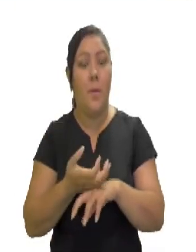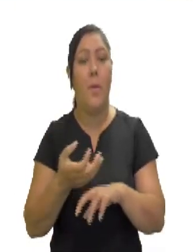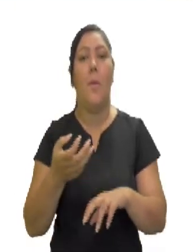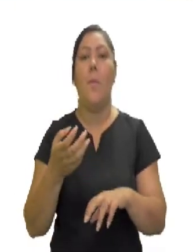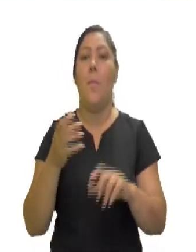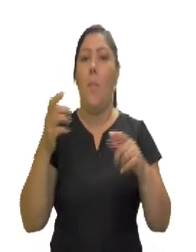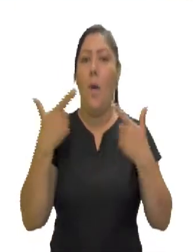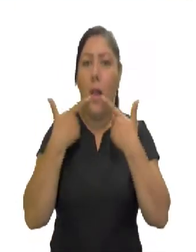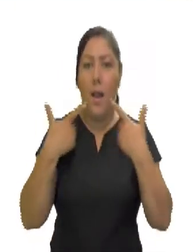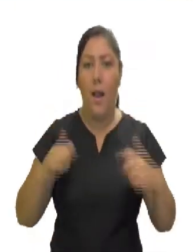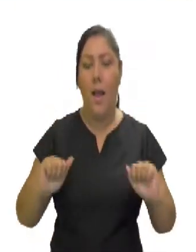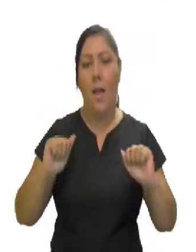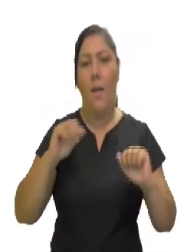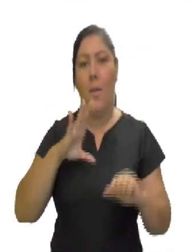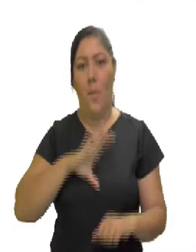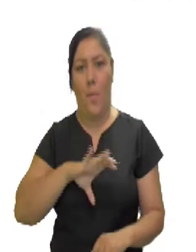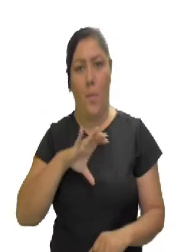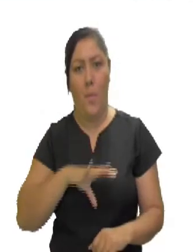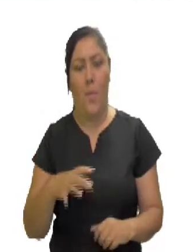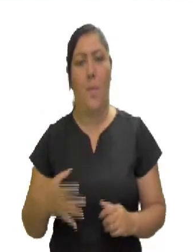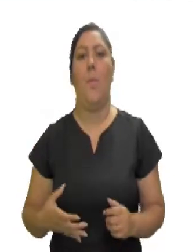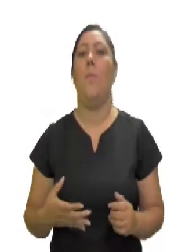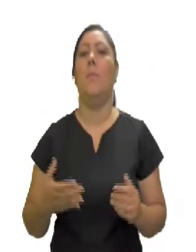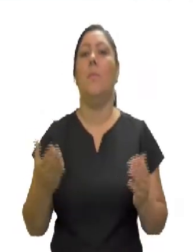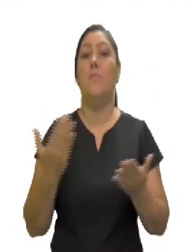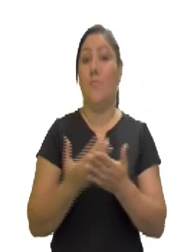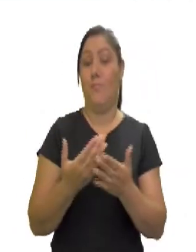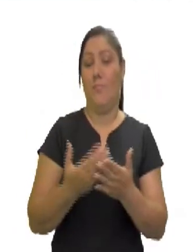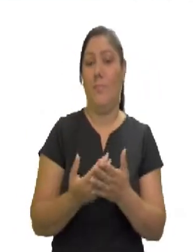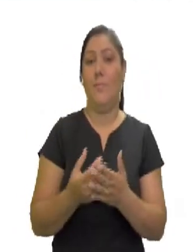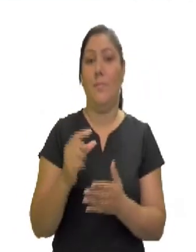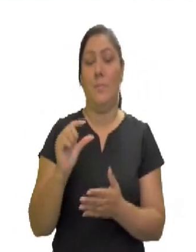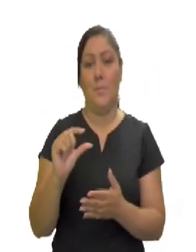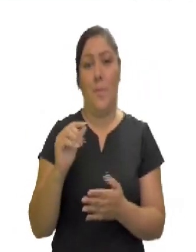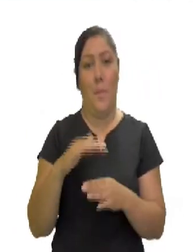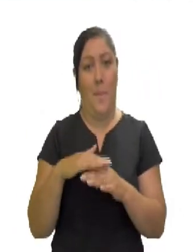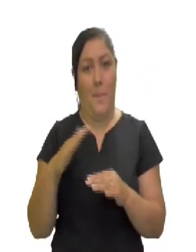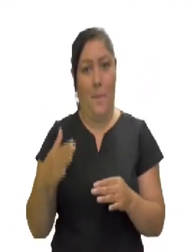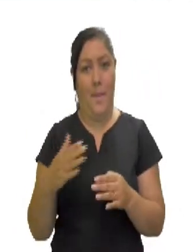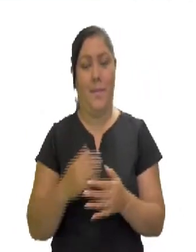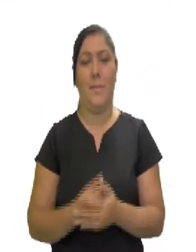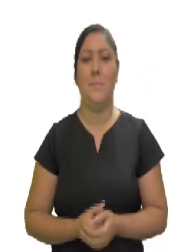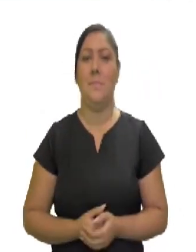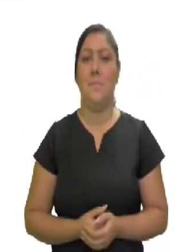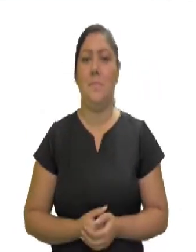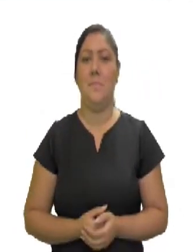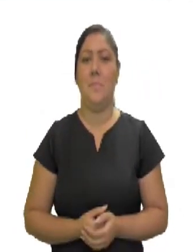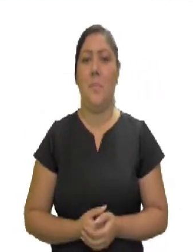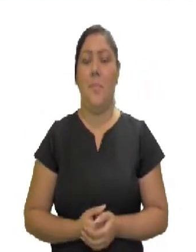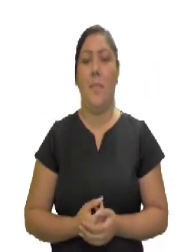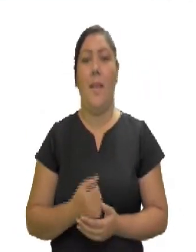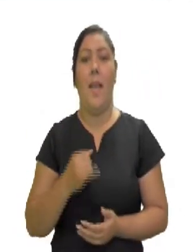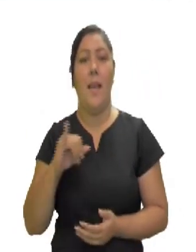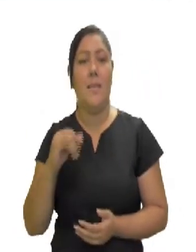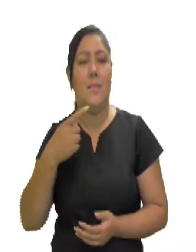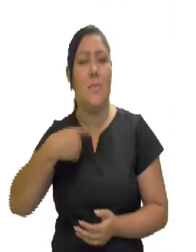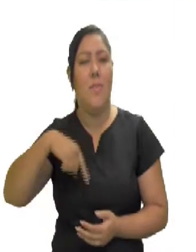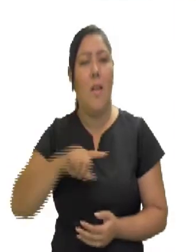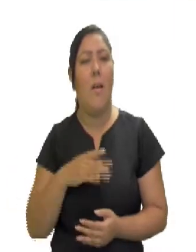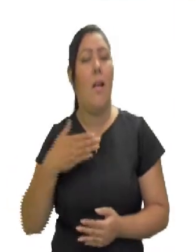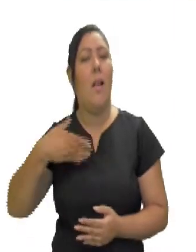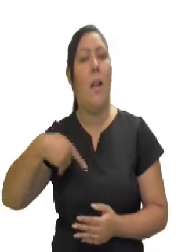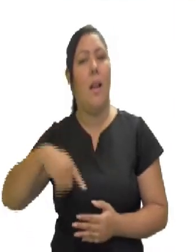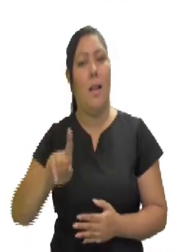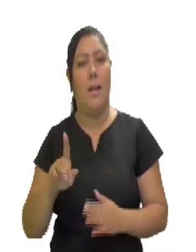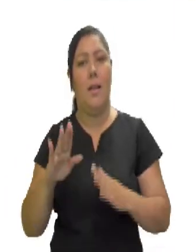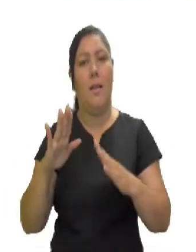língua portuguesa. Então, se nós estivéssemos lá na escola, nas aulas presenciais, a gente iria